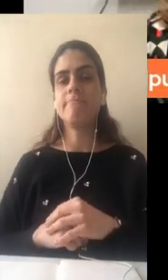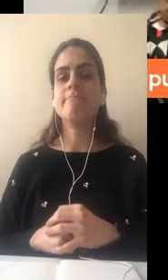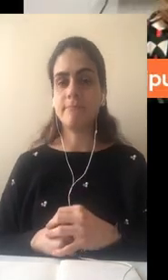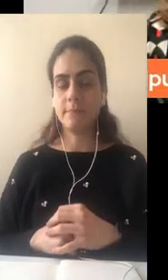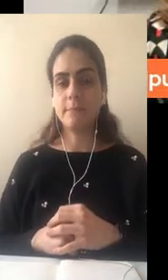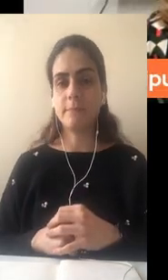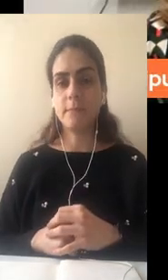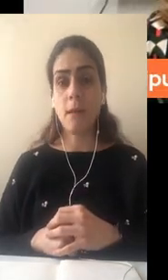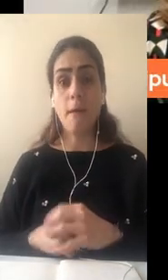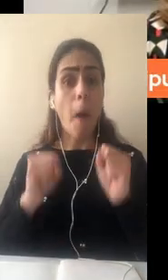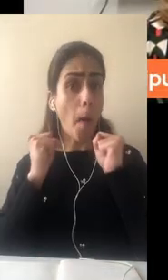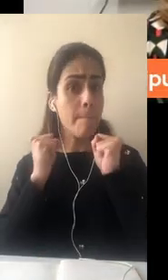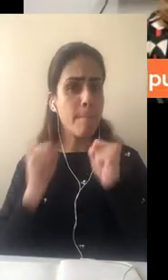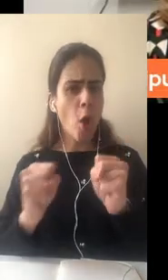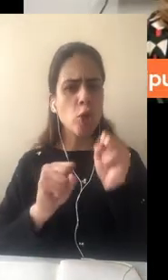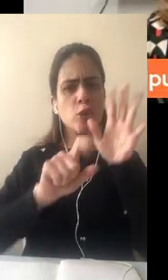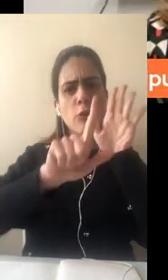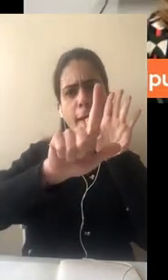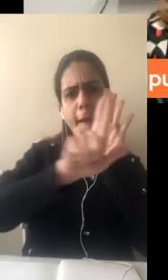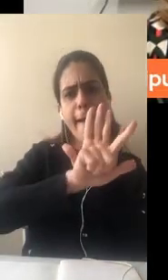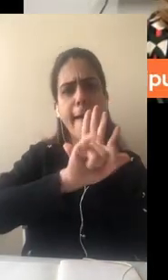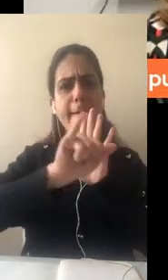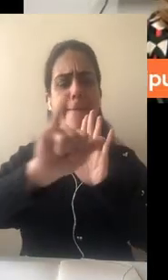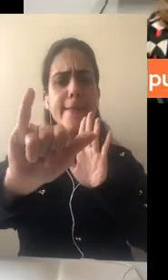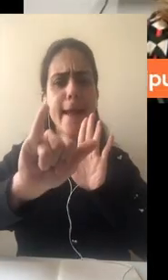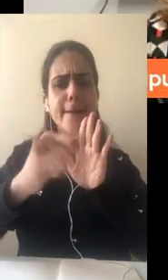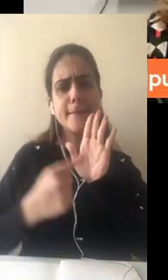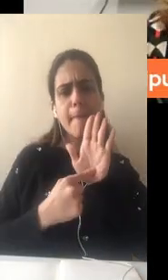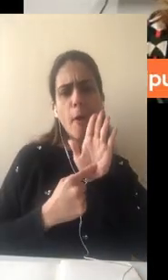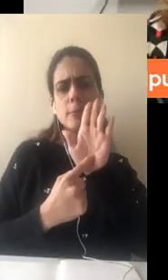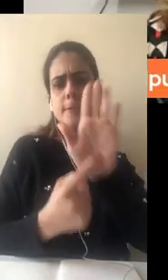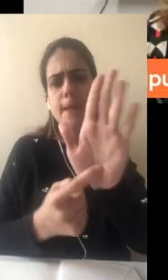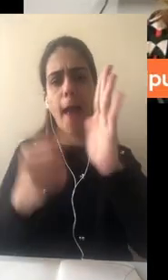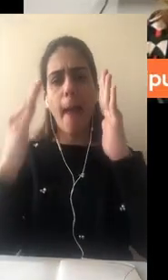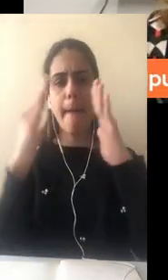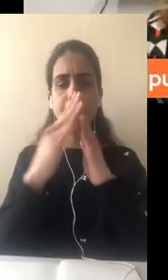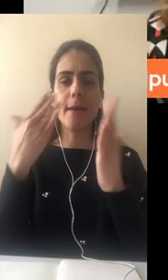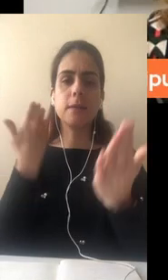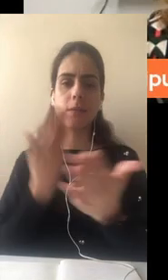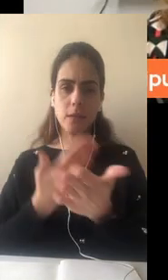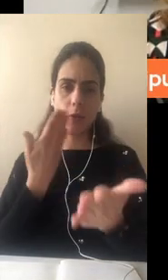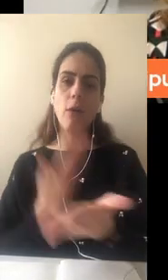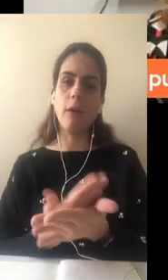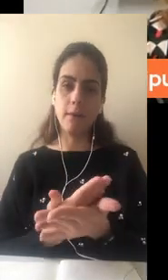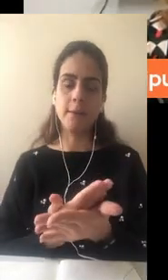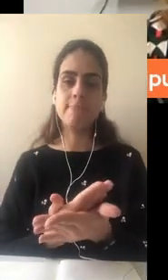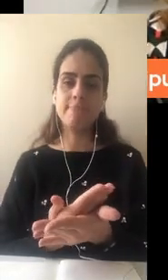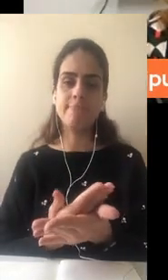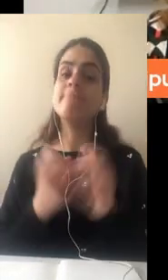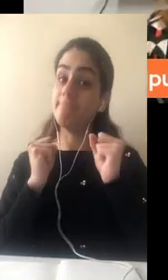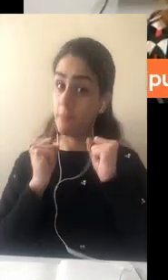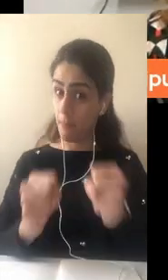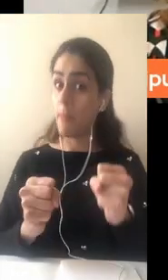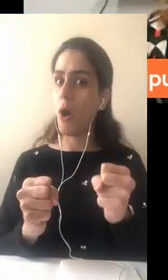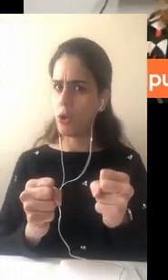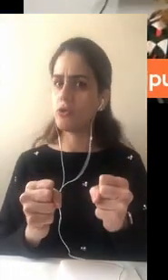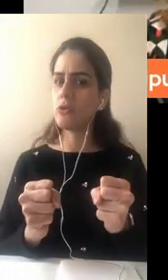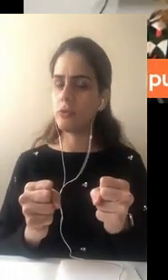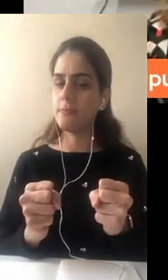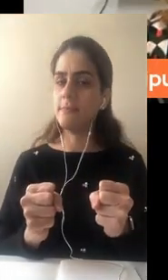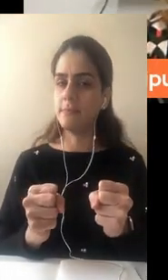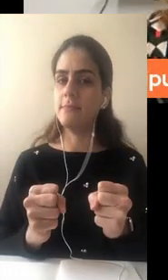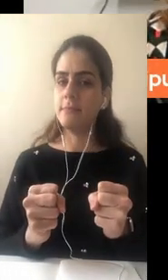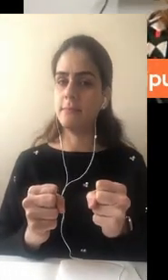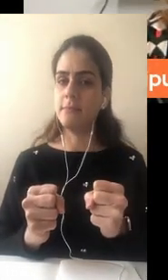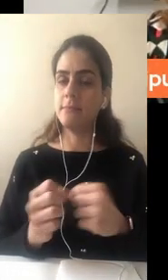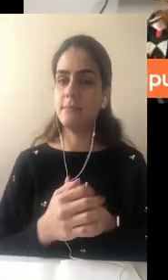aí eu posso botar a lei, chegar lá na escola e reivindicar o direito de que aquilo não ocorra dentro daquele espaço acadêmico,